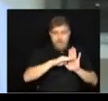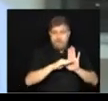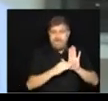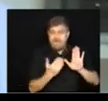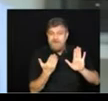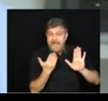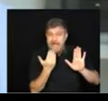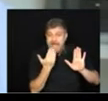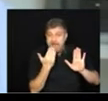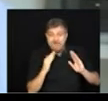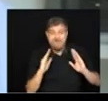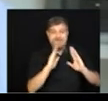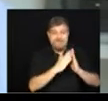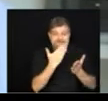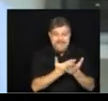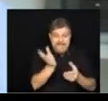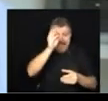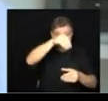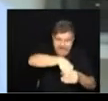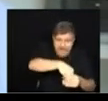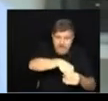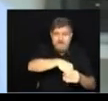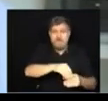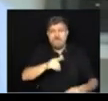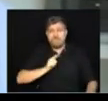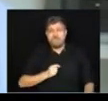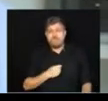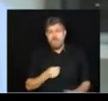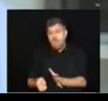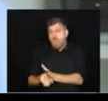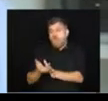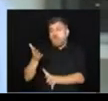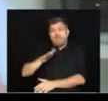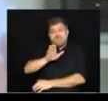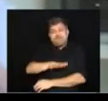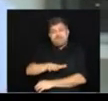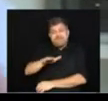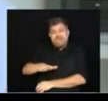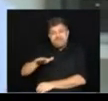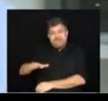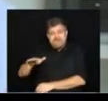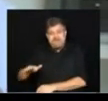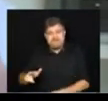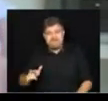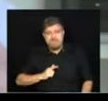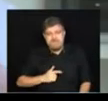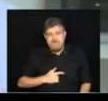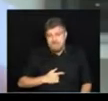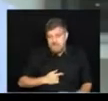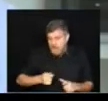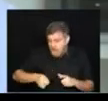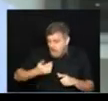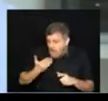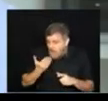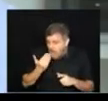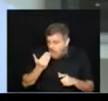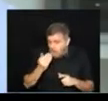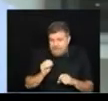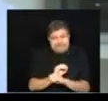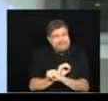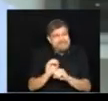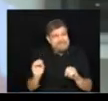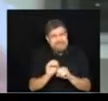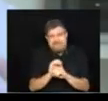Alimentação Escolar. Então, muitas crianças ficaram sem o acesso